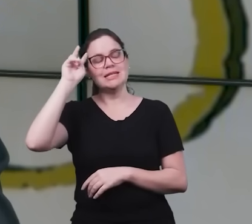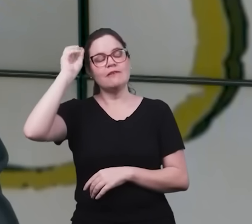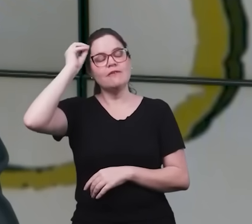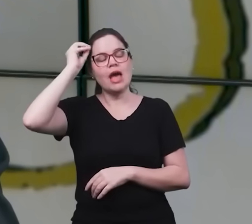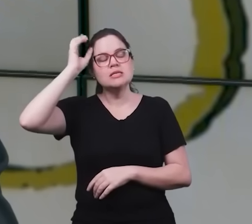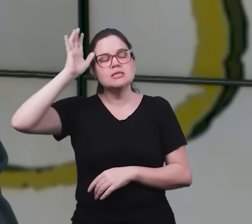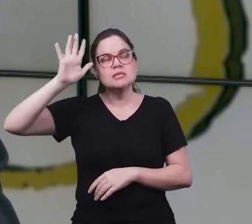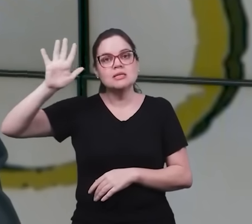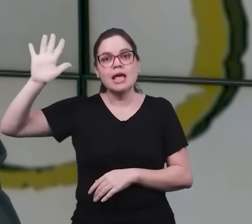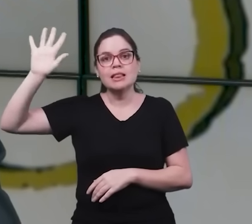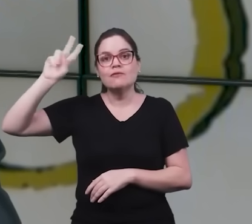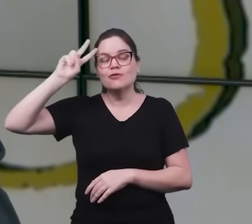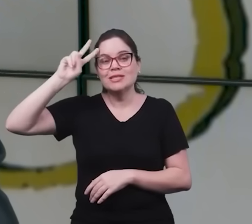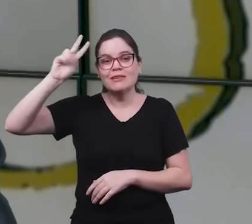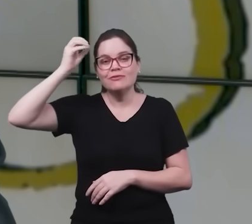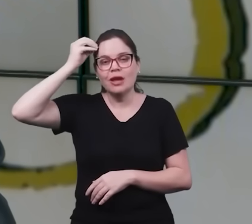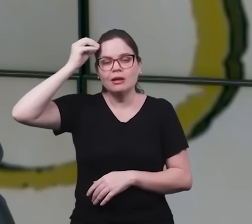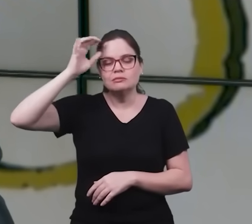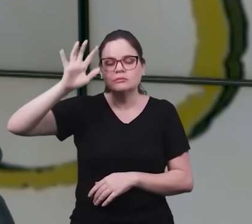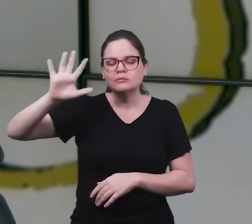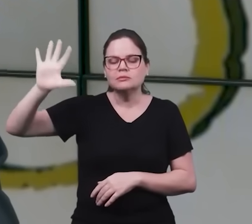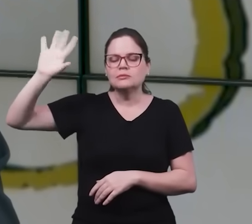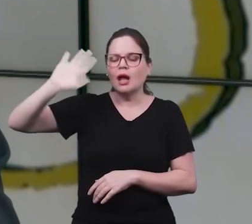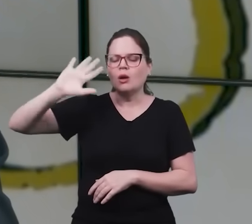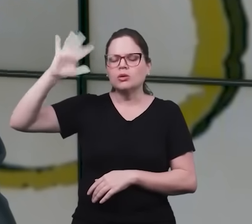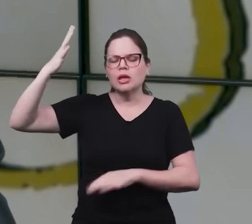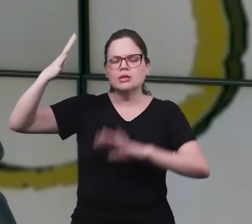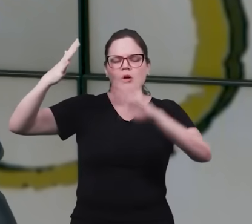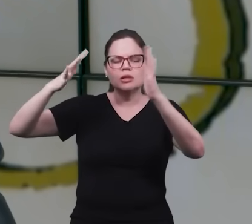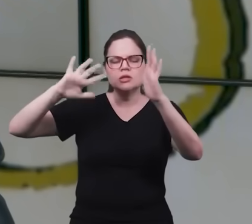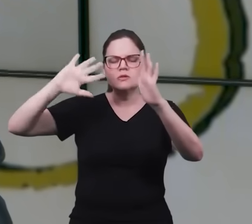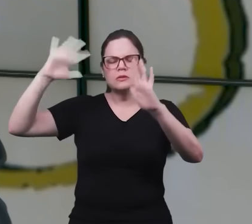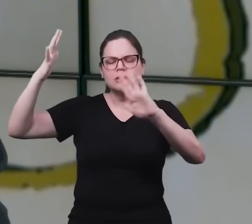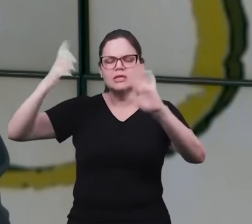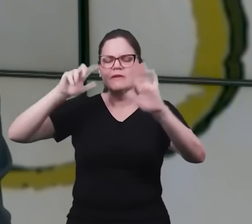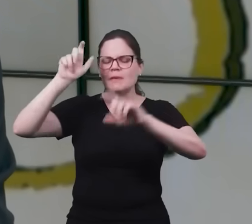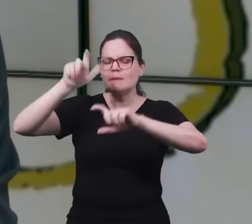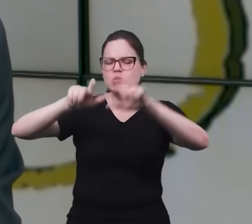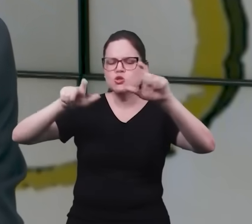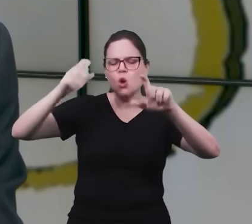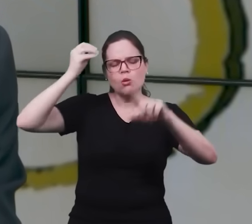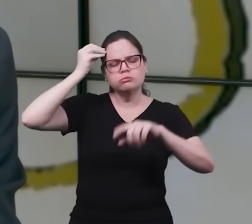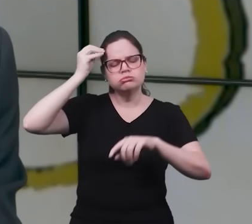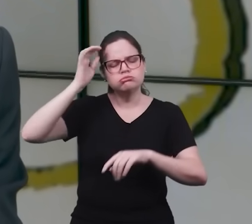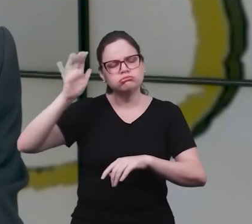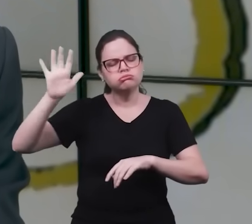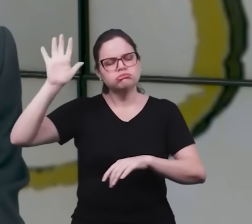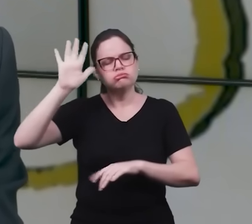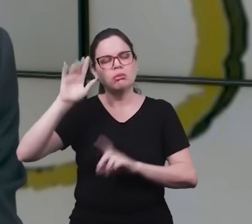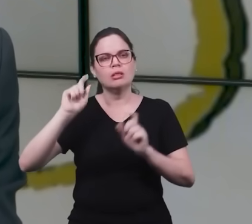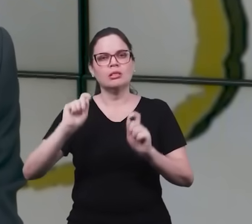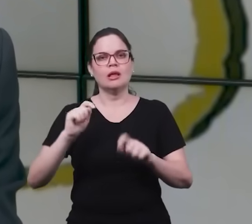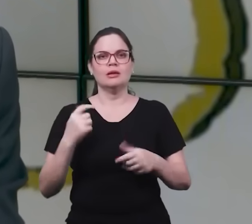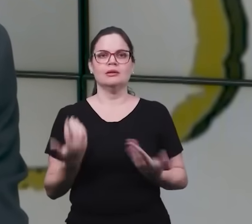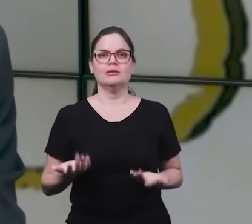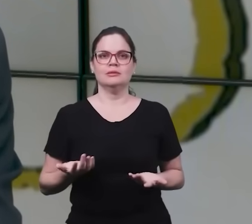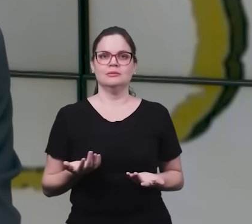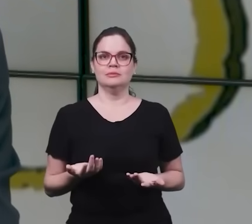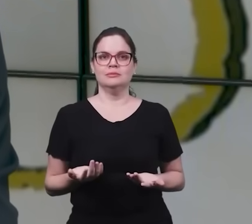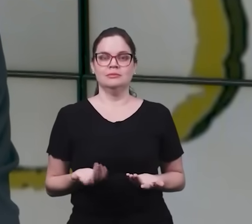vê uma cena, você vê um acontecimento, você vê os fatos, você vê as pessoas. Vou fazer uma troca